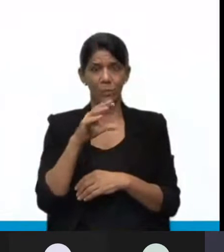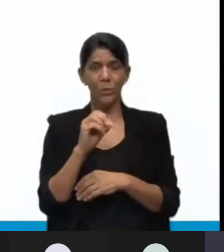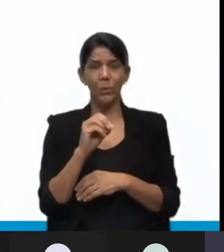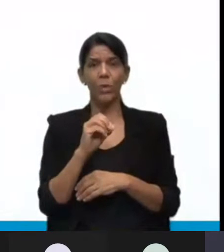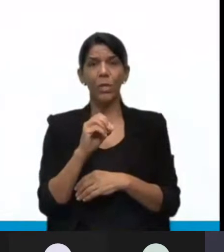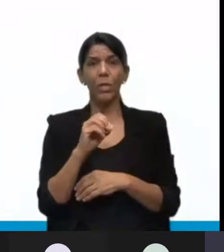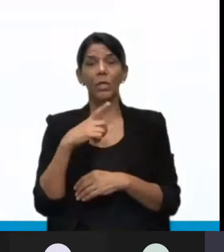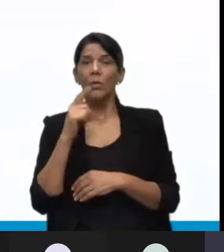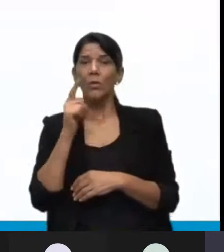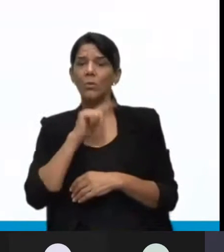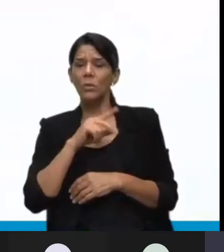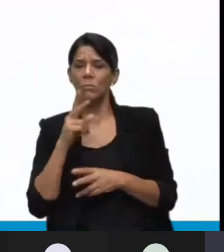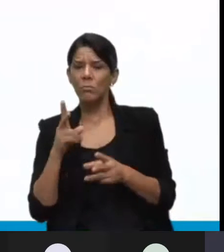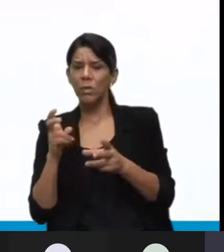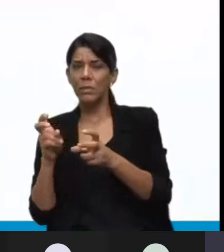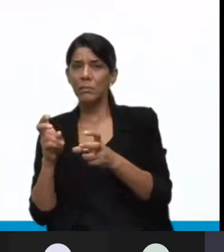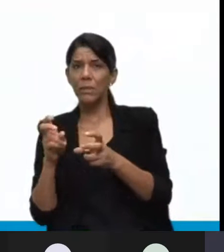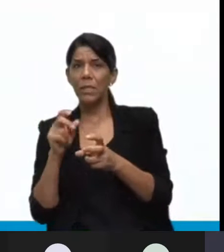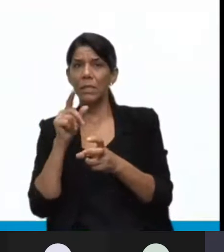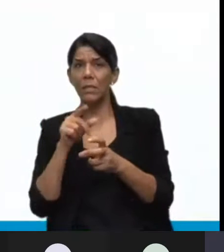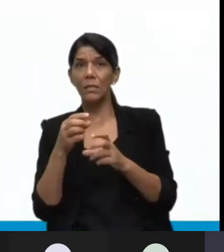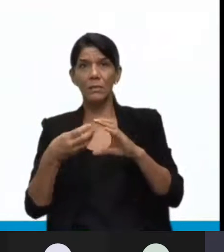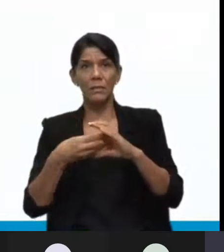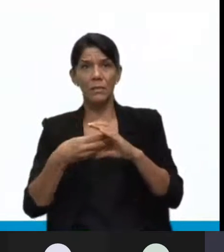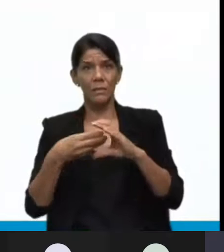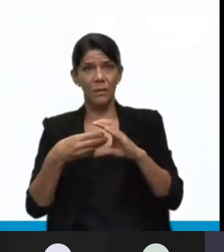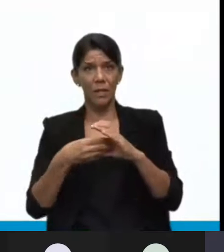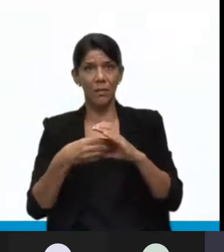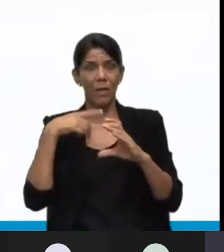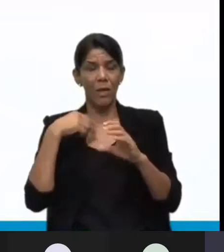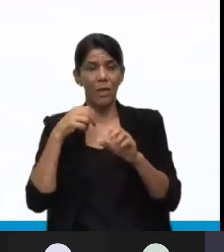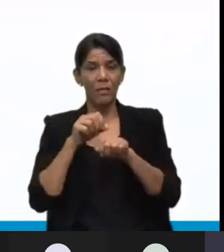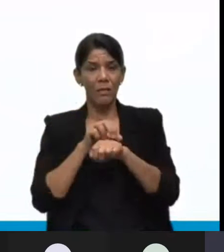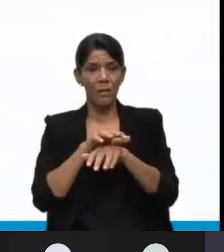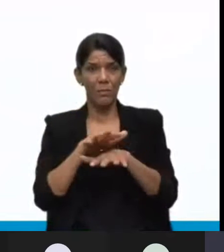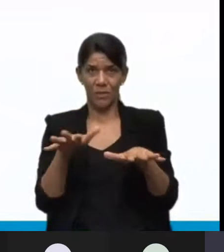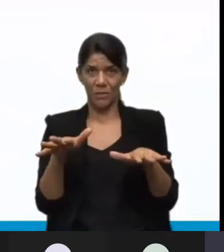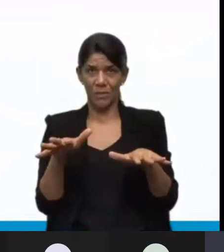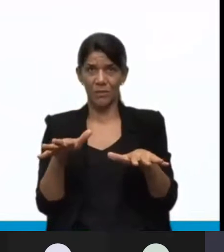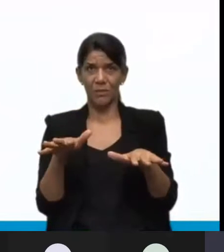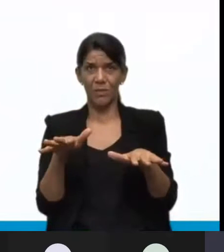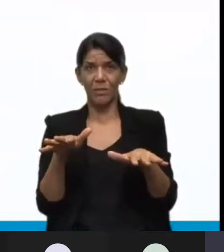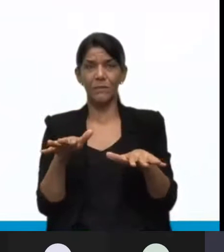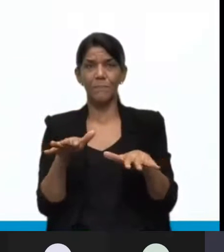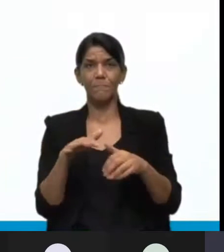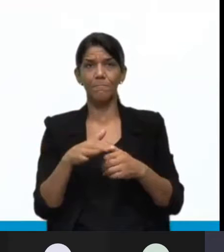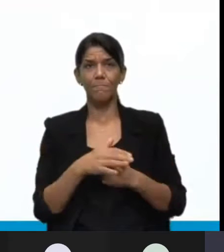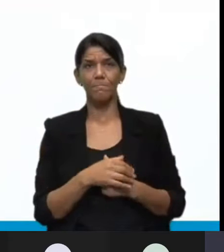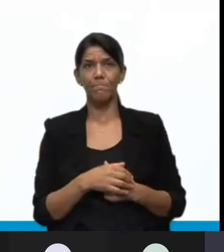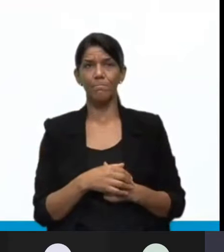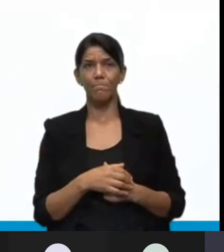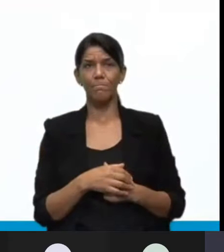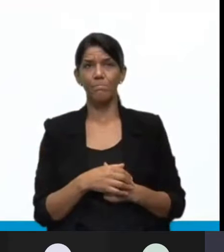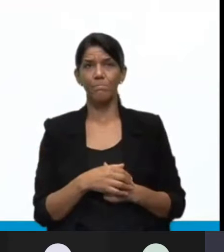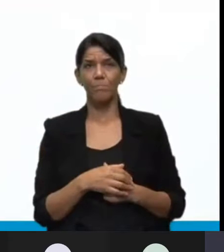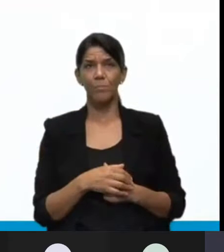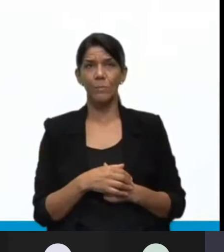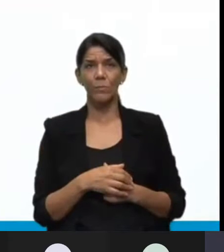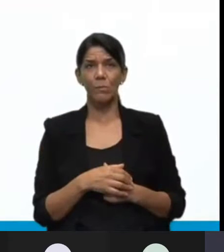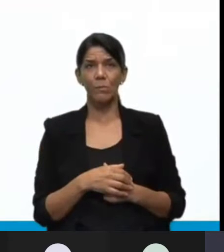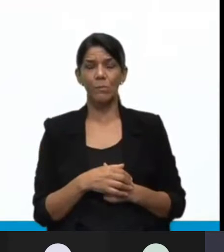mais elíptico, eu consigo observar que essas células, elas são ramificadas, né? Ó, aqui então eu tenho uma célula, então a